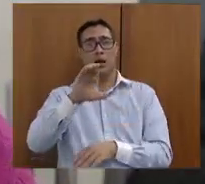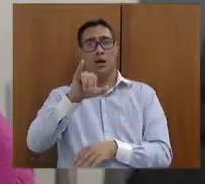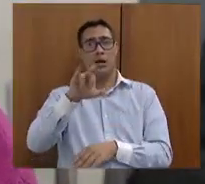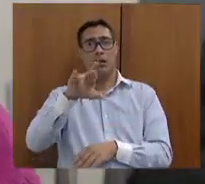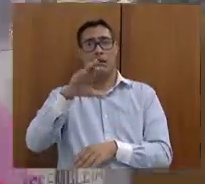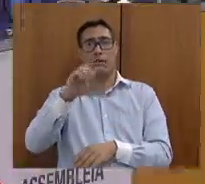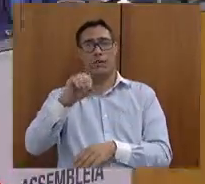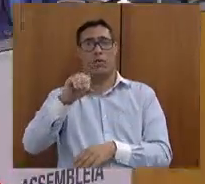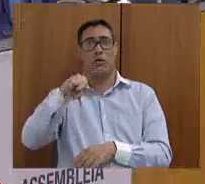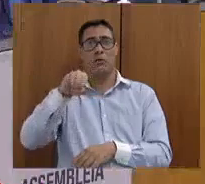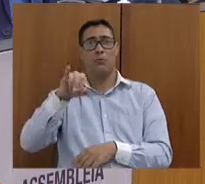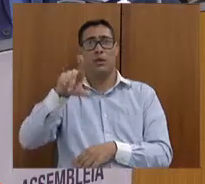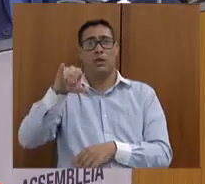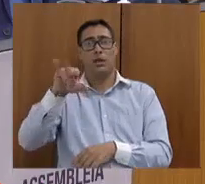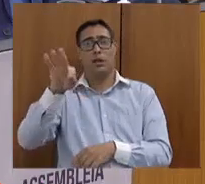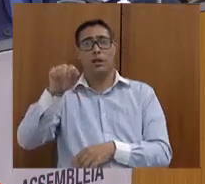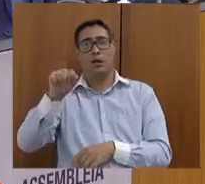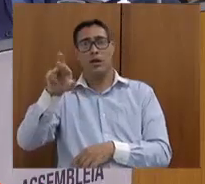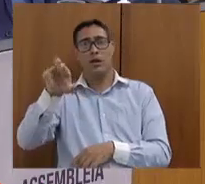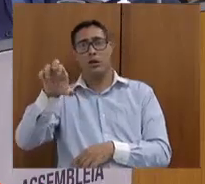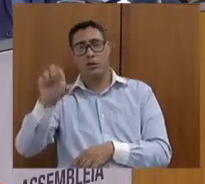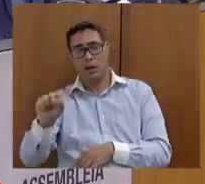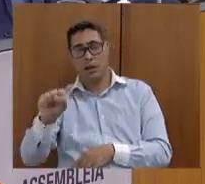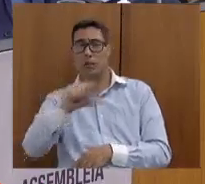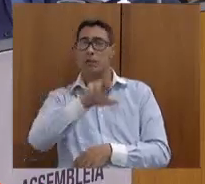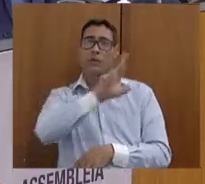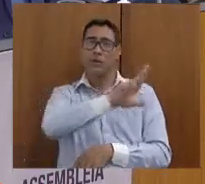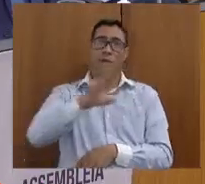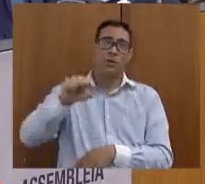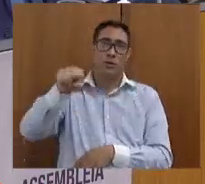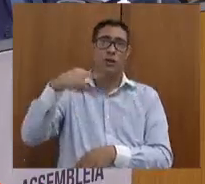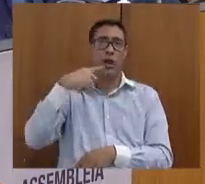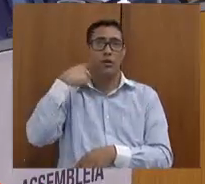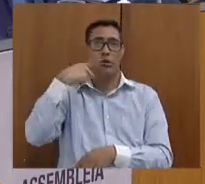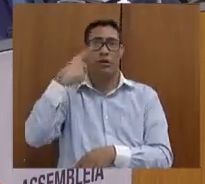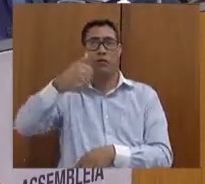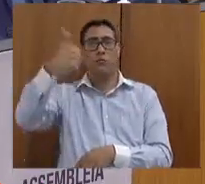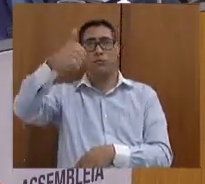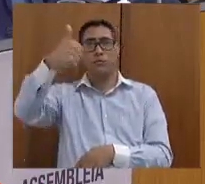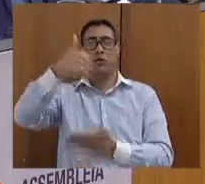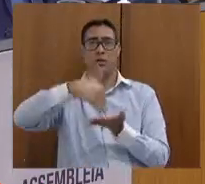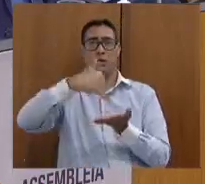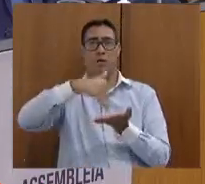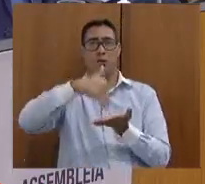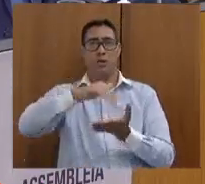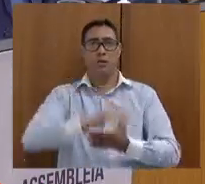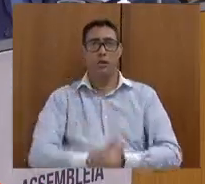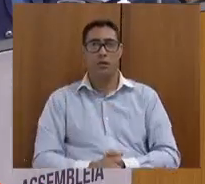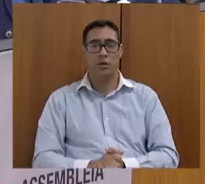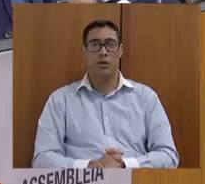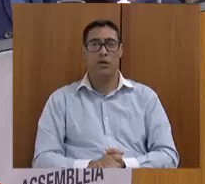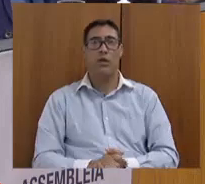quatro pontos secretário de Passo a palavra para o senhor respondeu o nosso primeiro secretário deputados